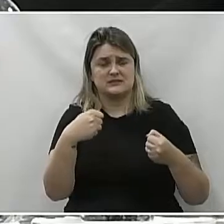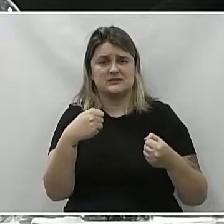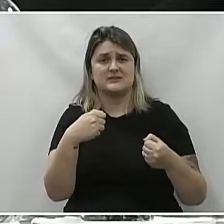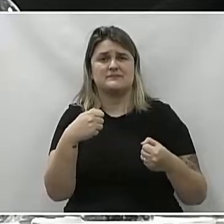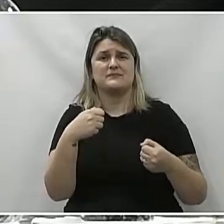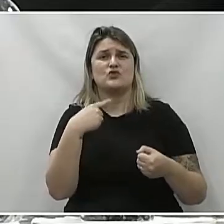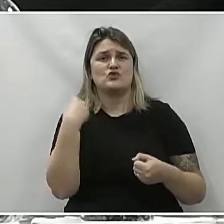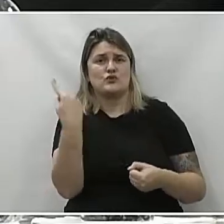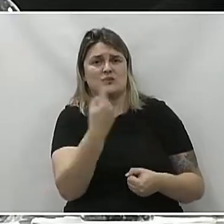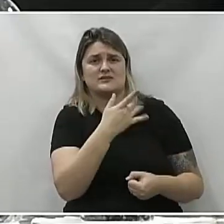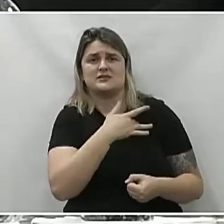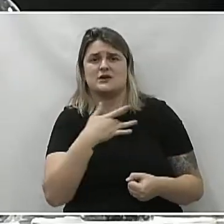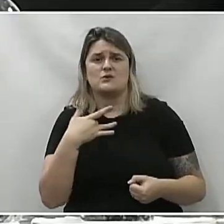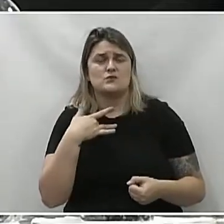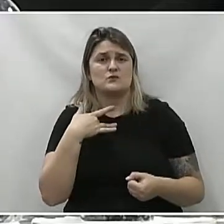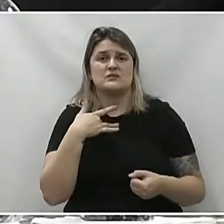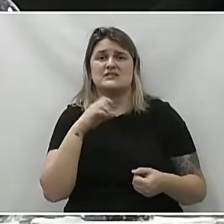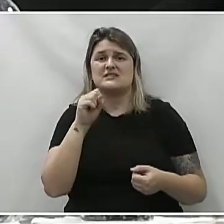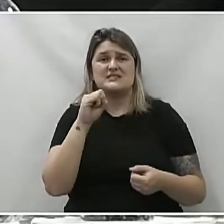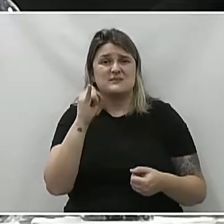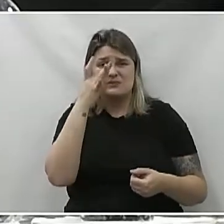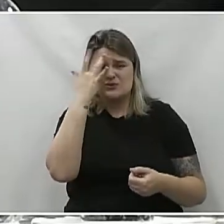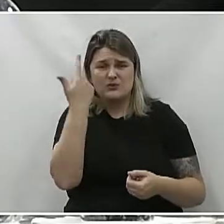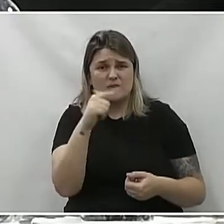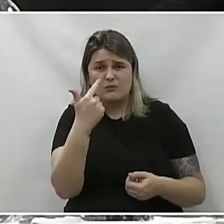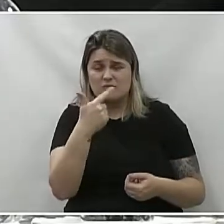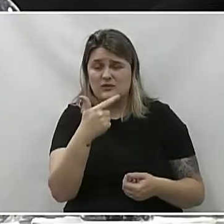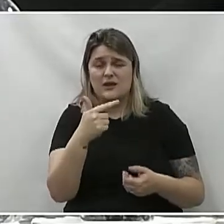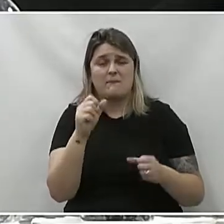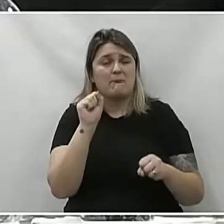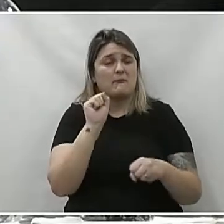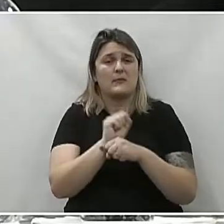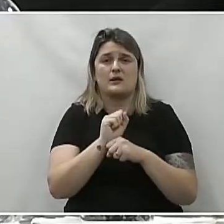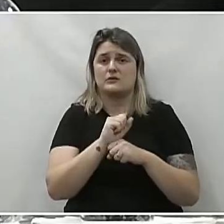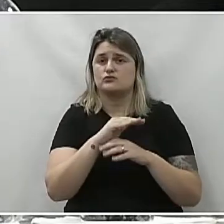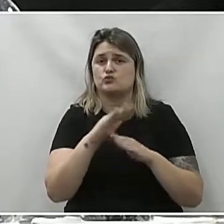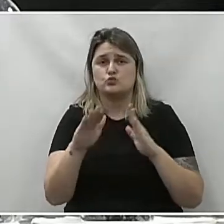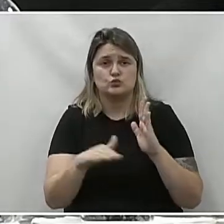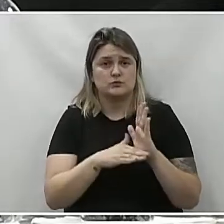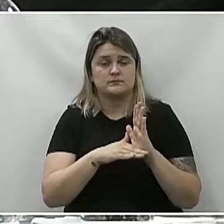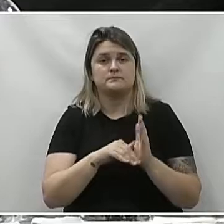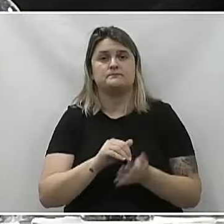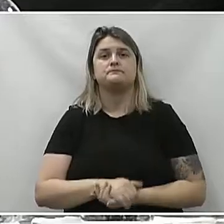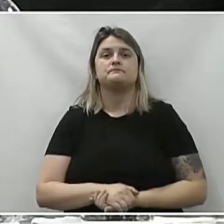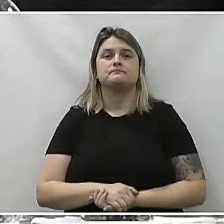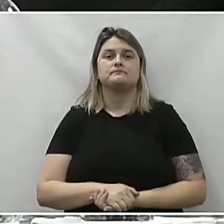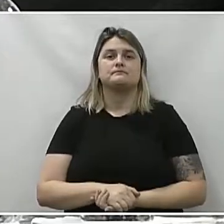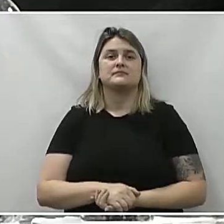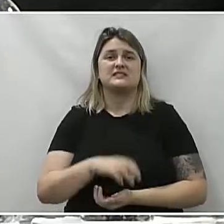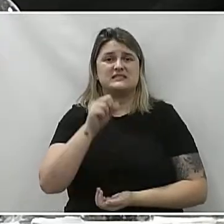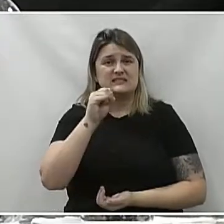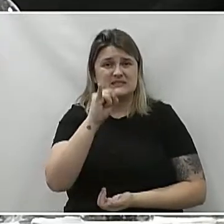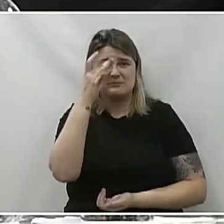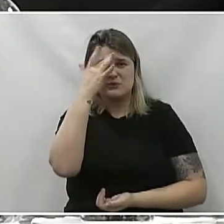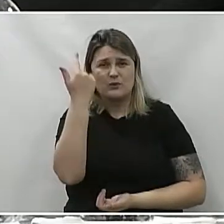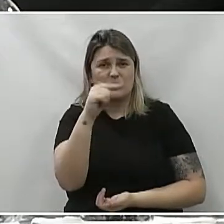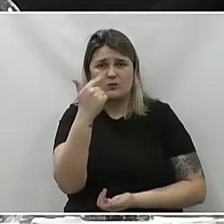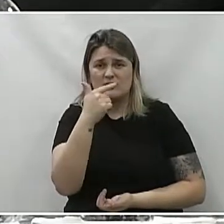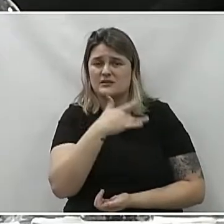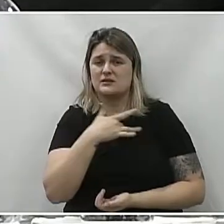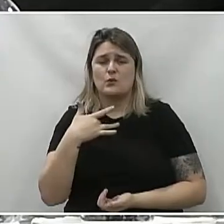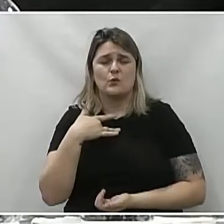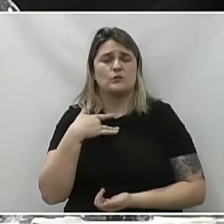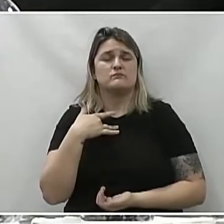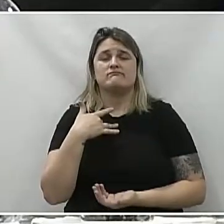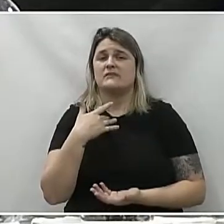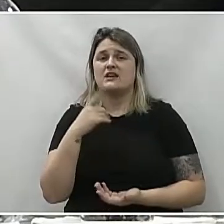saúde é paralisante quando você não tem. A única coisa que paralisa a gente é não ter saúde. O resto a gente corre